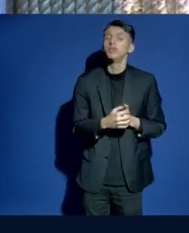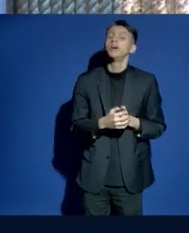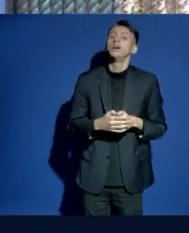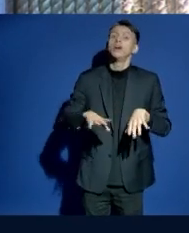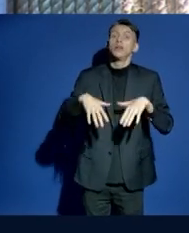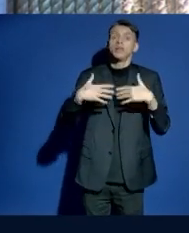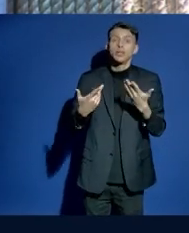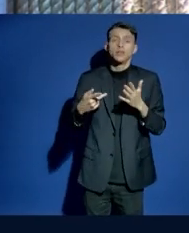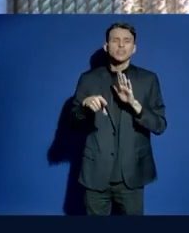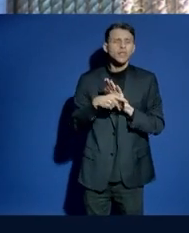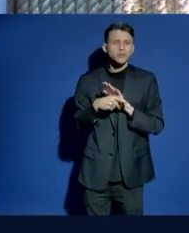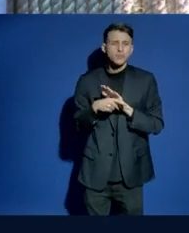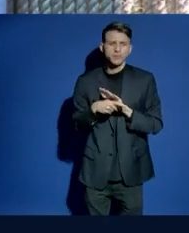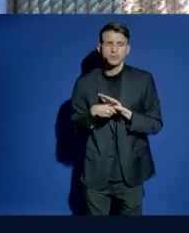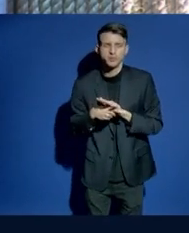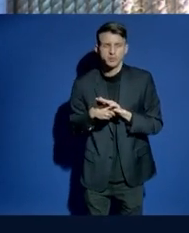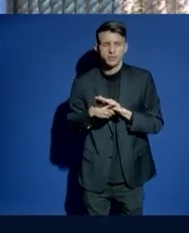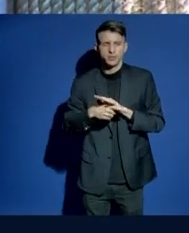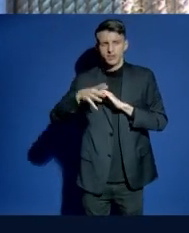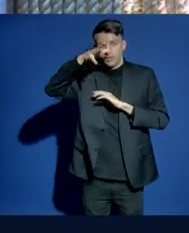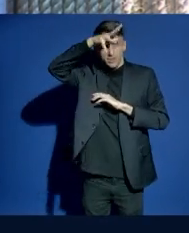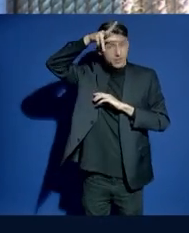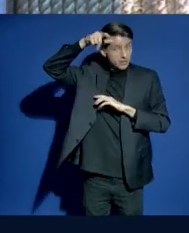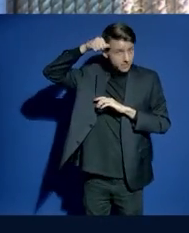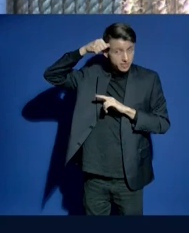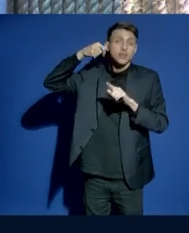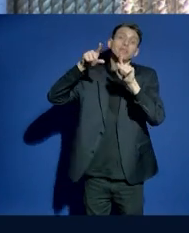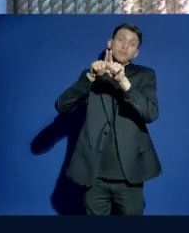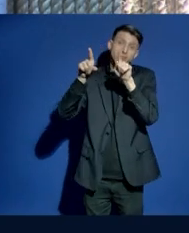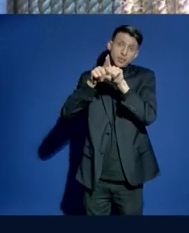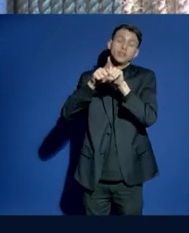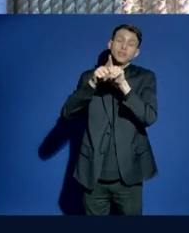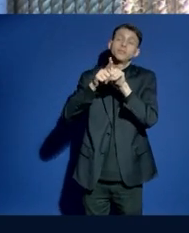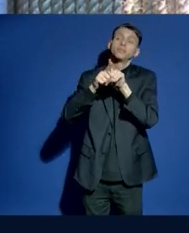ele é caro porque é uma parte vende Manaus